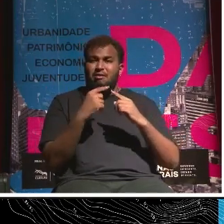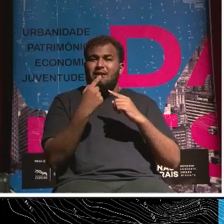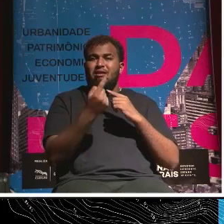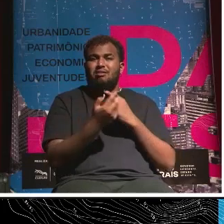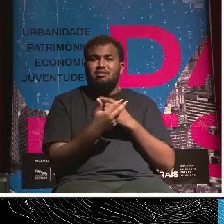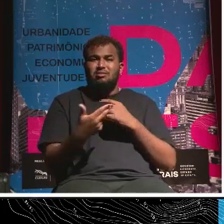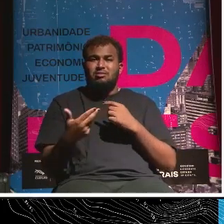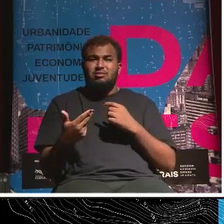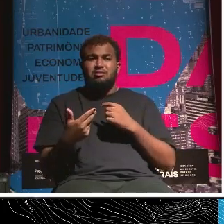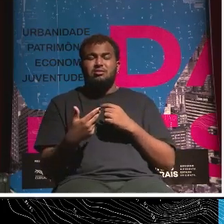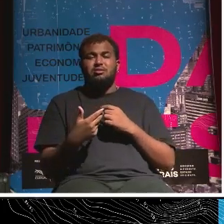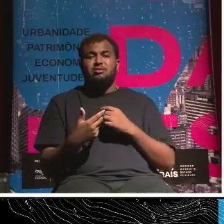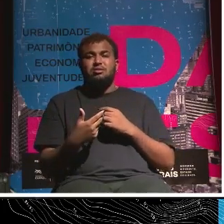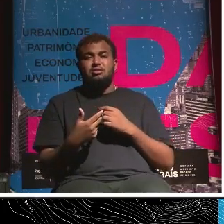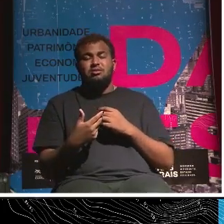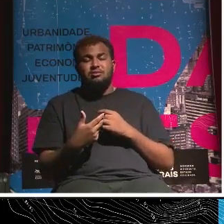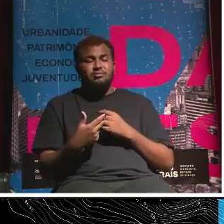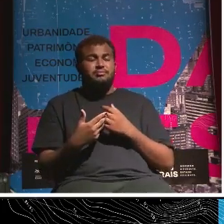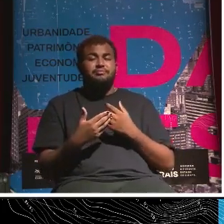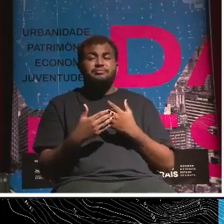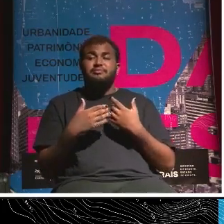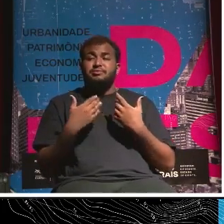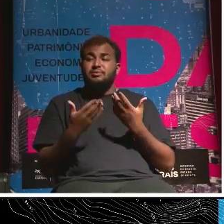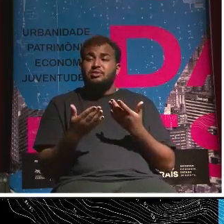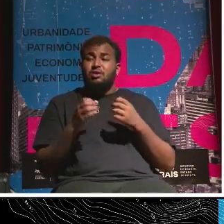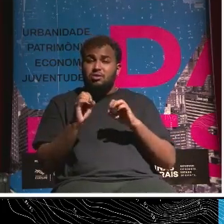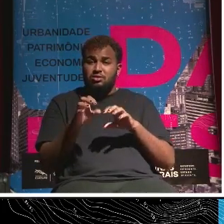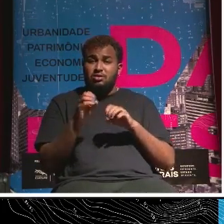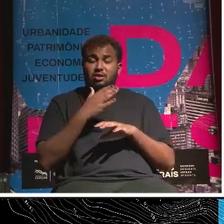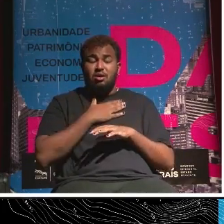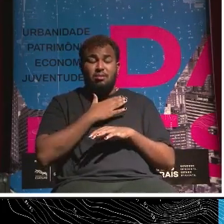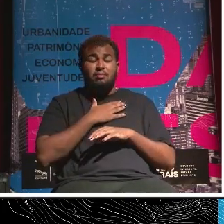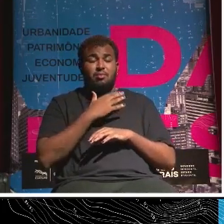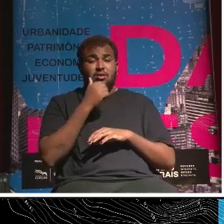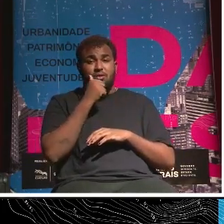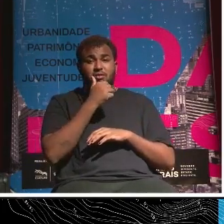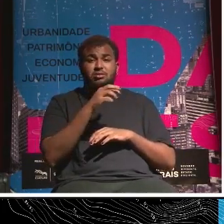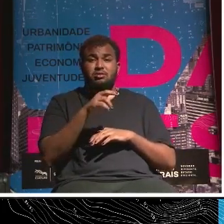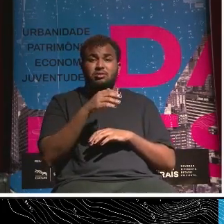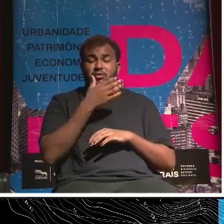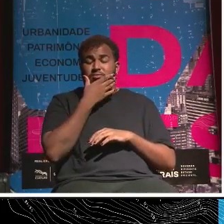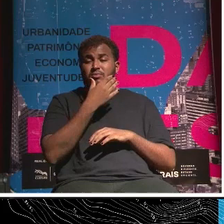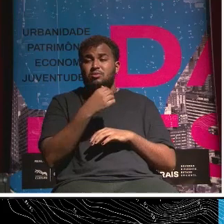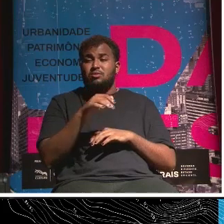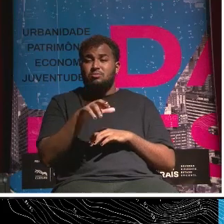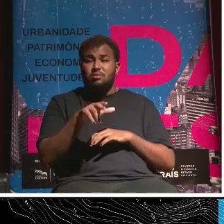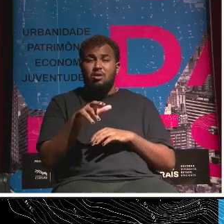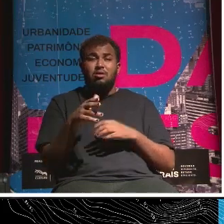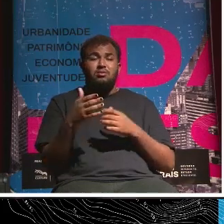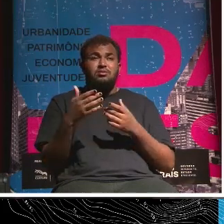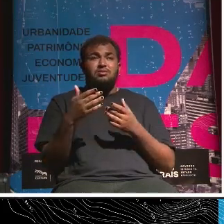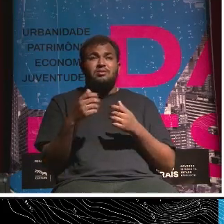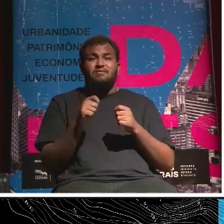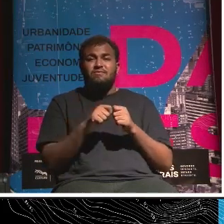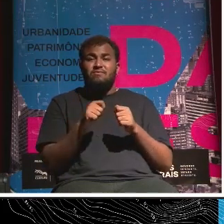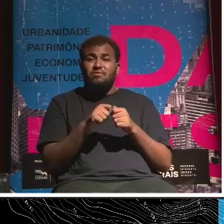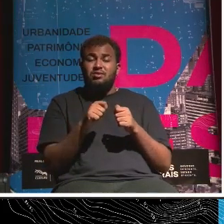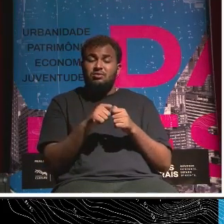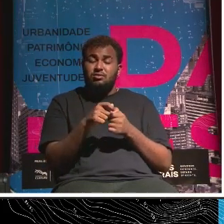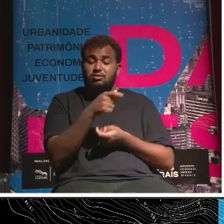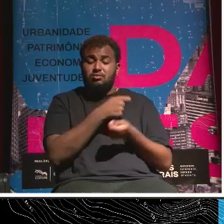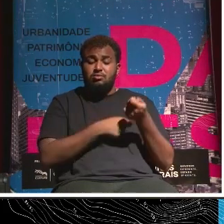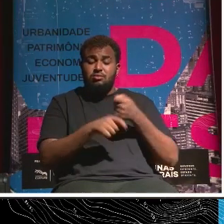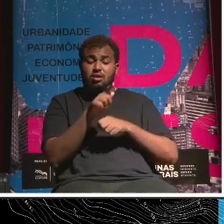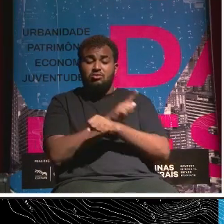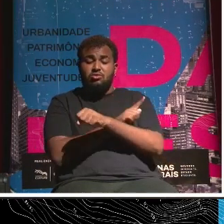junto com a Macota, com a Kidoyale, de ensinar os meus irmãos a fazer essa gestão, de como passar isso